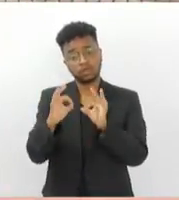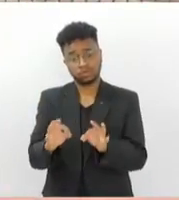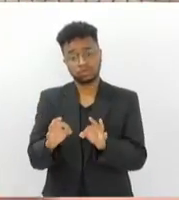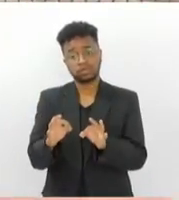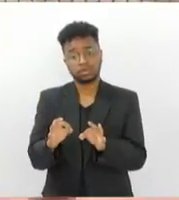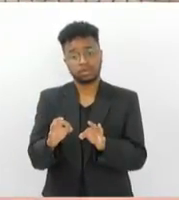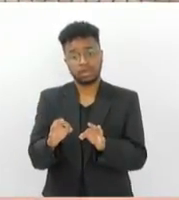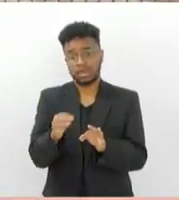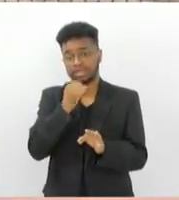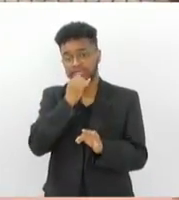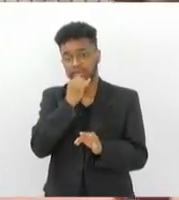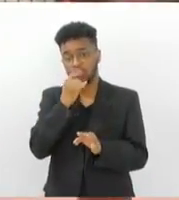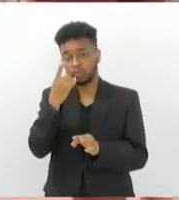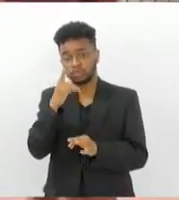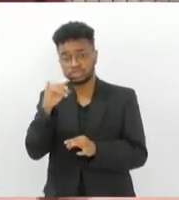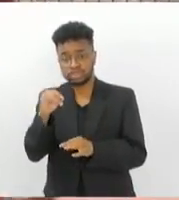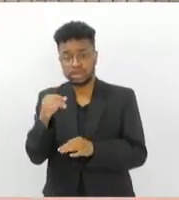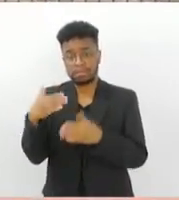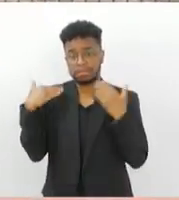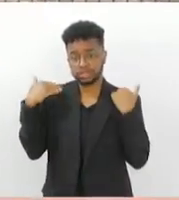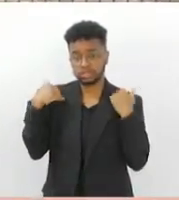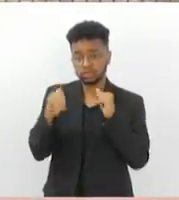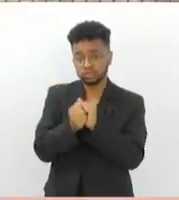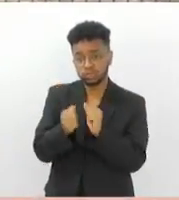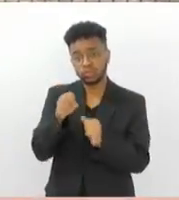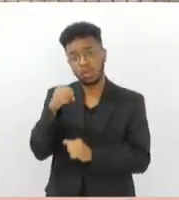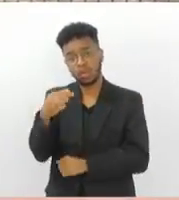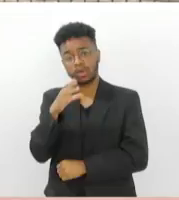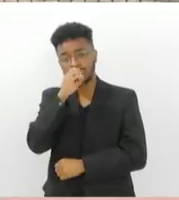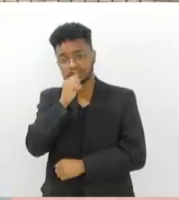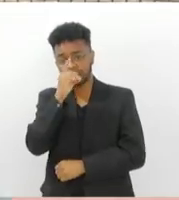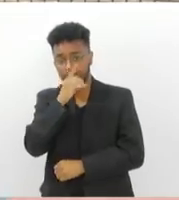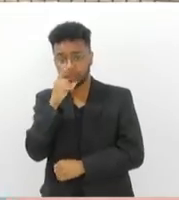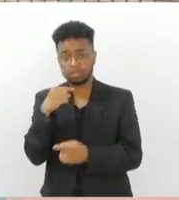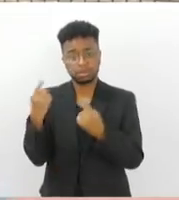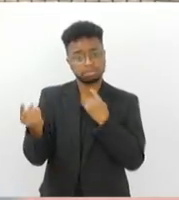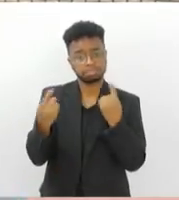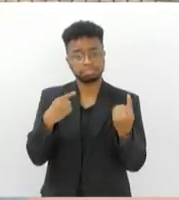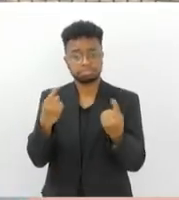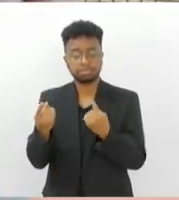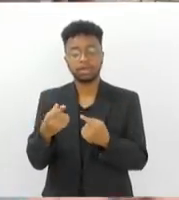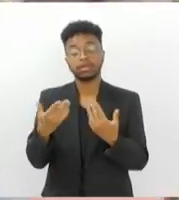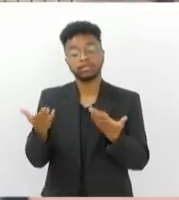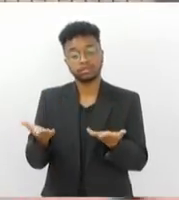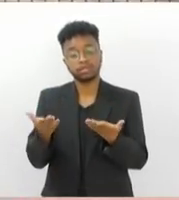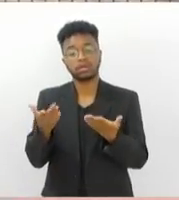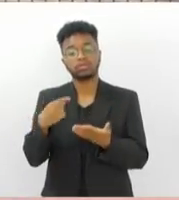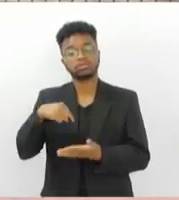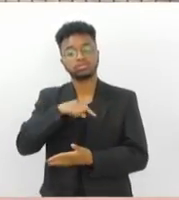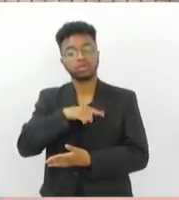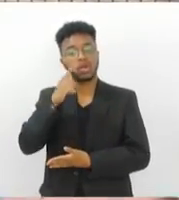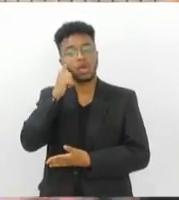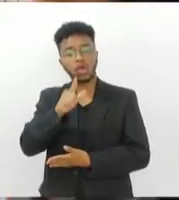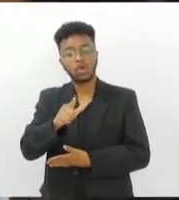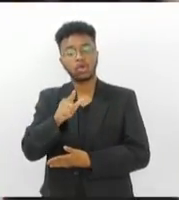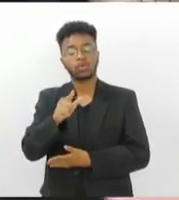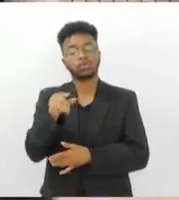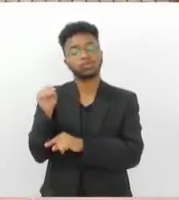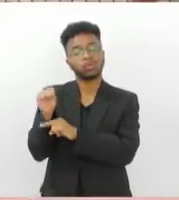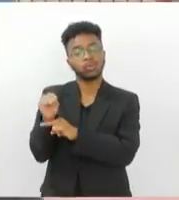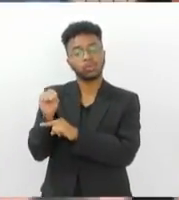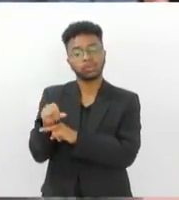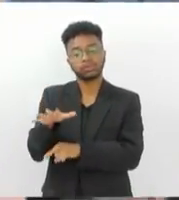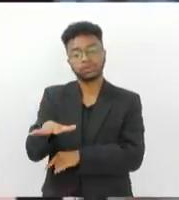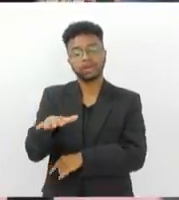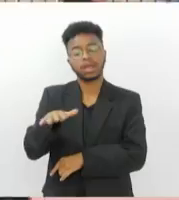apanhar um dia na semana passear finais de semanas alternados para que a gente tenha como objeto de tutela um animal